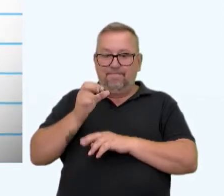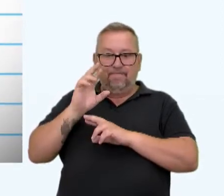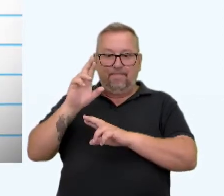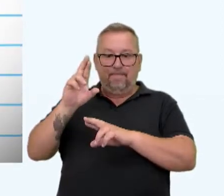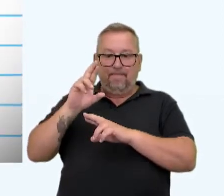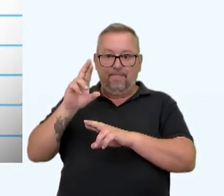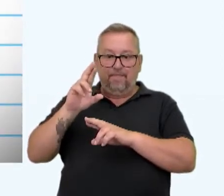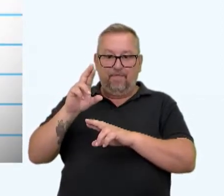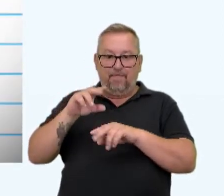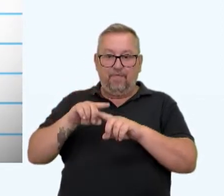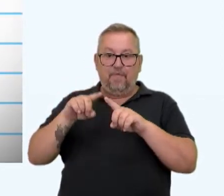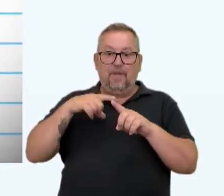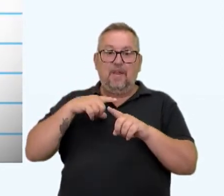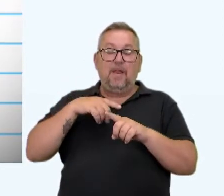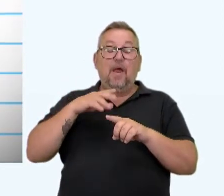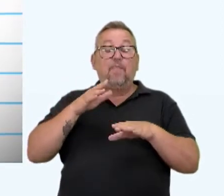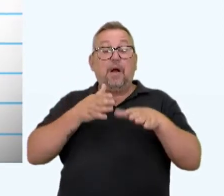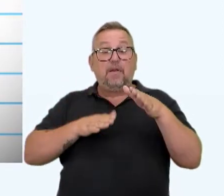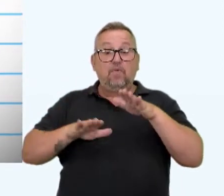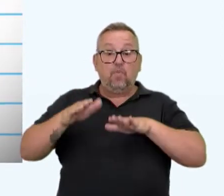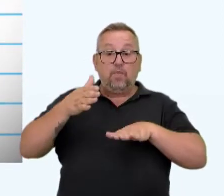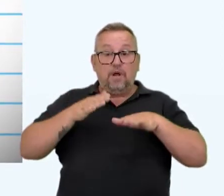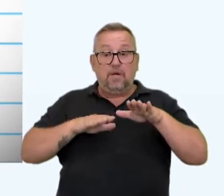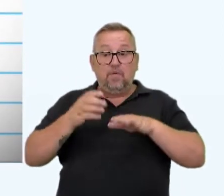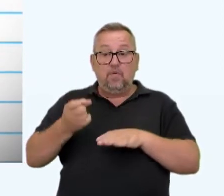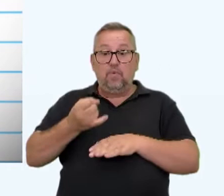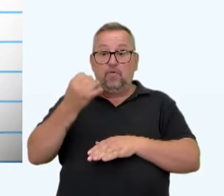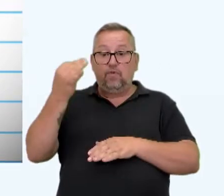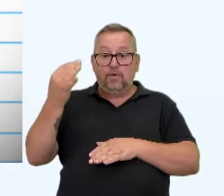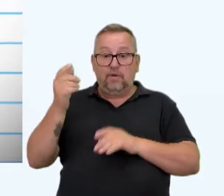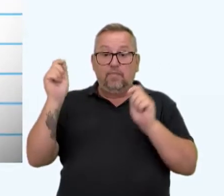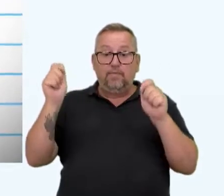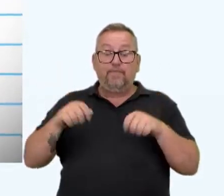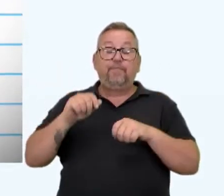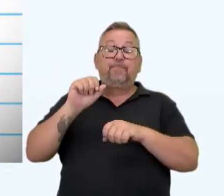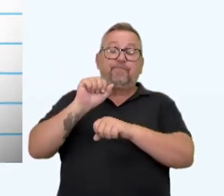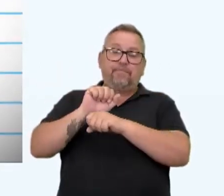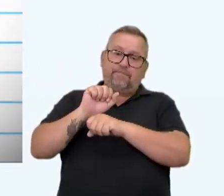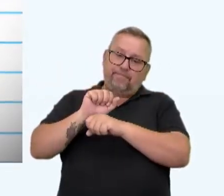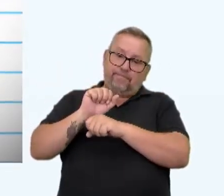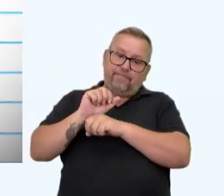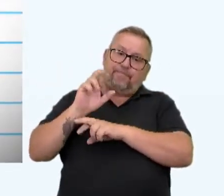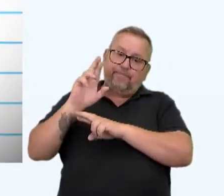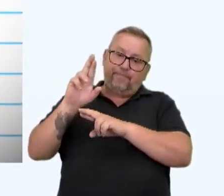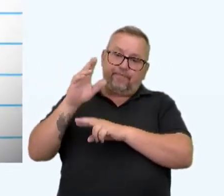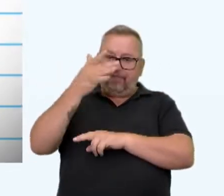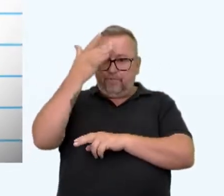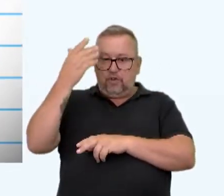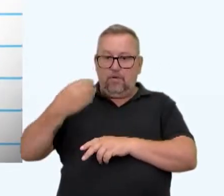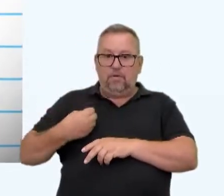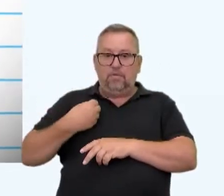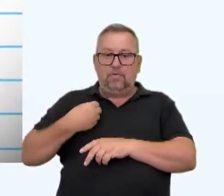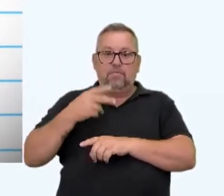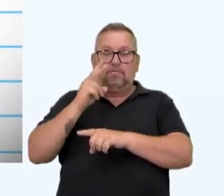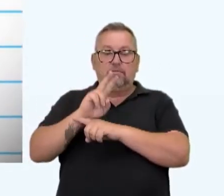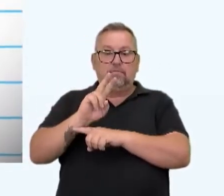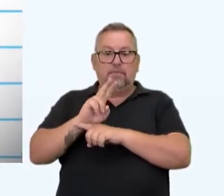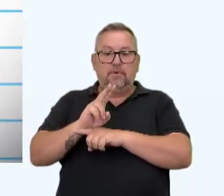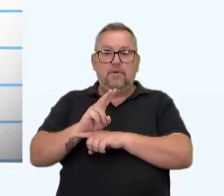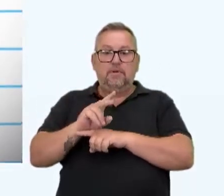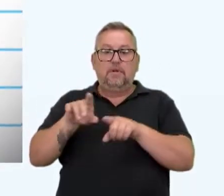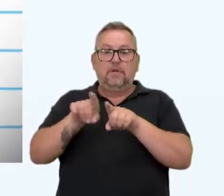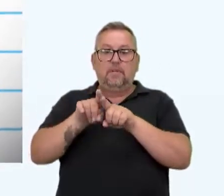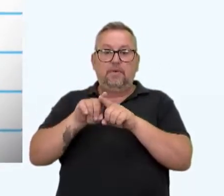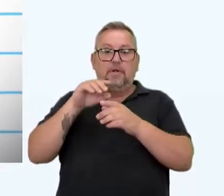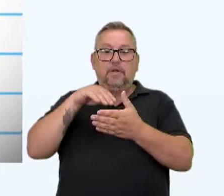vida ao nascer é uma estimativa do número de anos que podemos esperar que um indivíduo viva se mantidas as mesmas condições